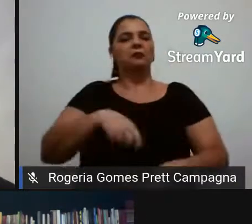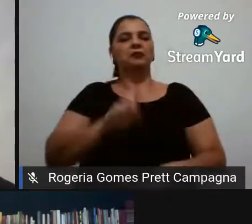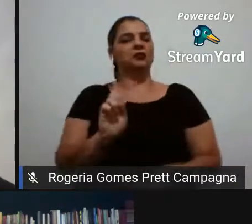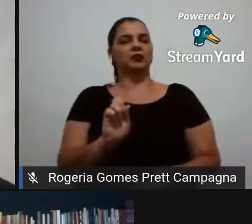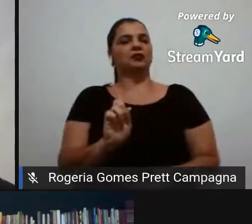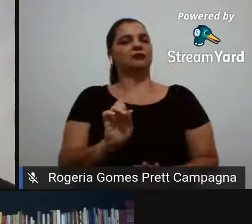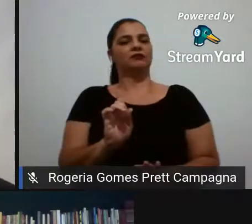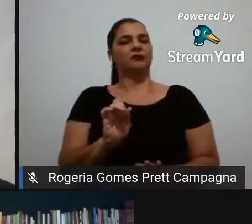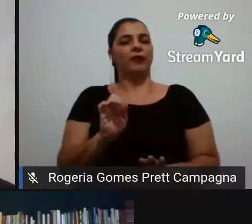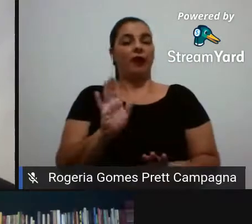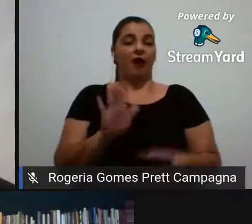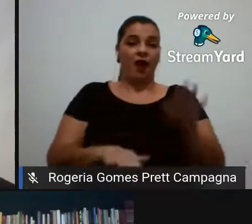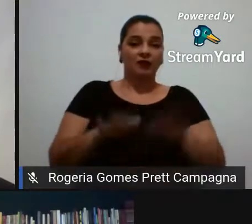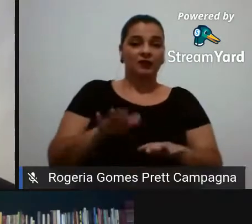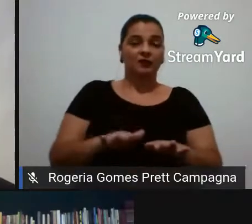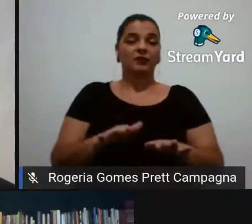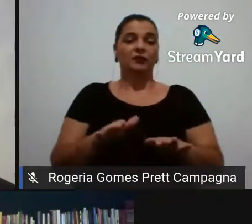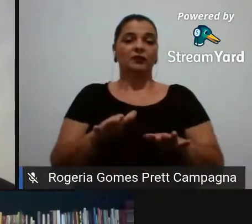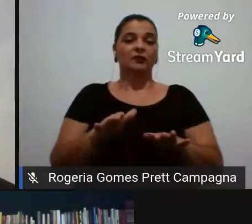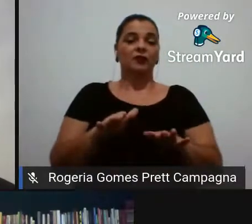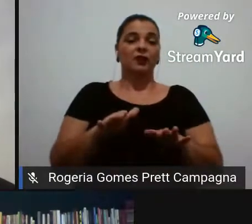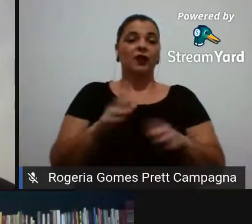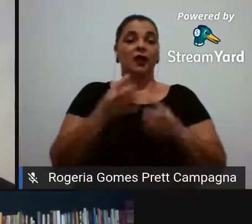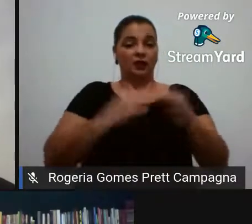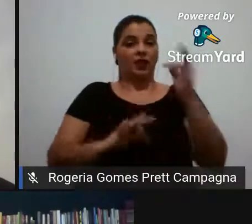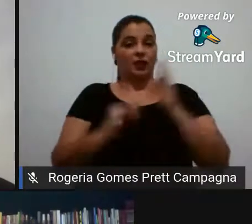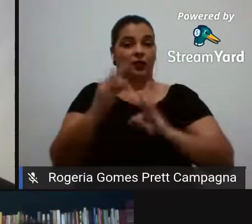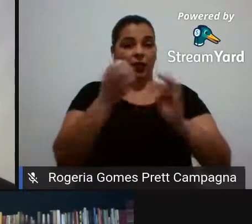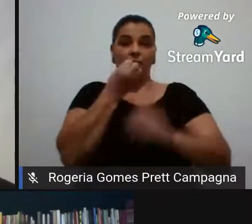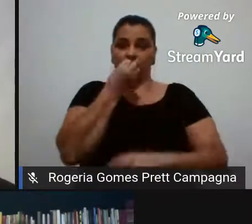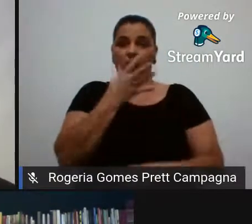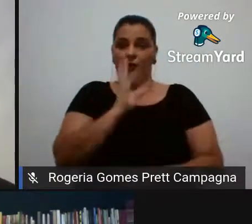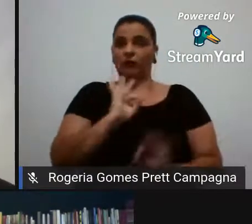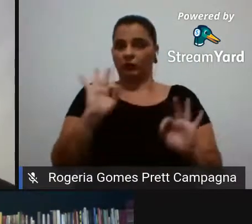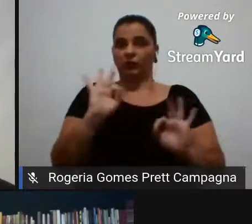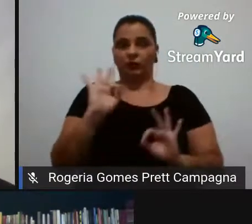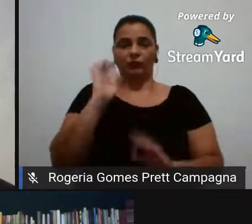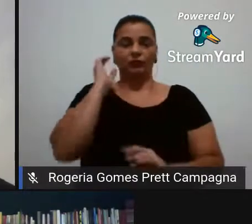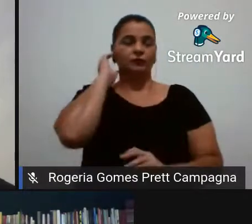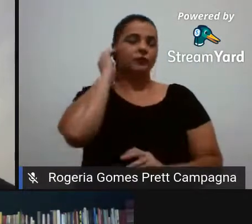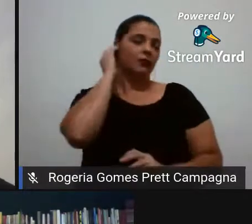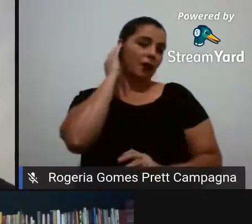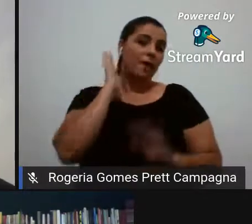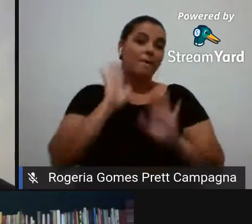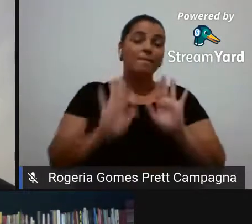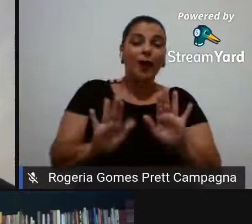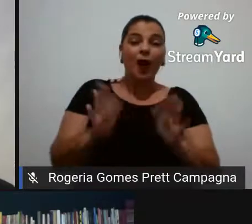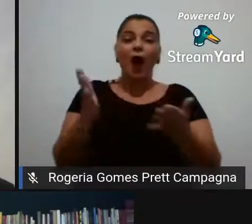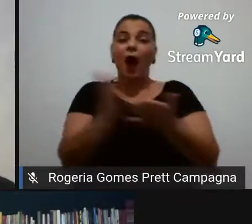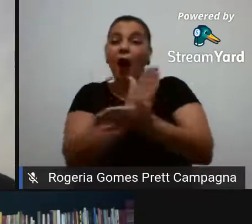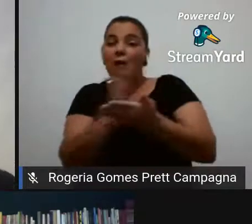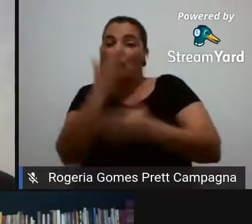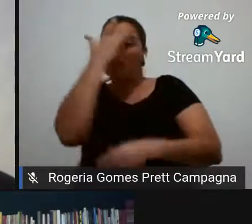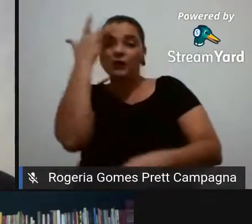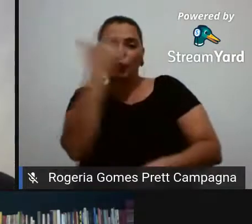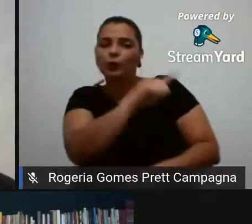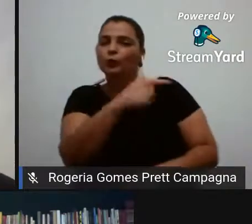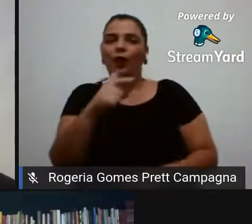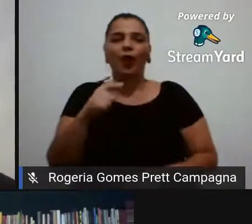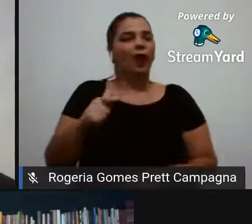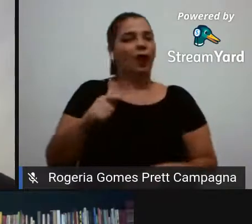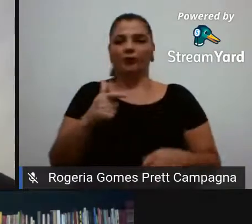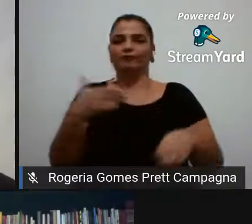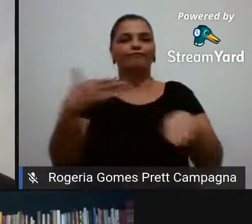gente sabe que, embora a tecnologia seja um ganho enorme para o que estamos fazendo, nem todos, por diversas razões, têm